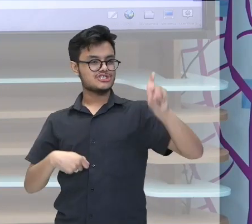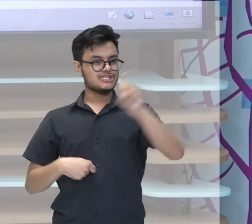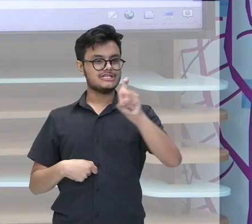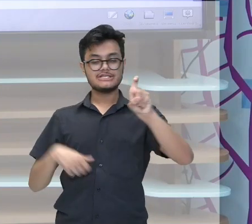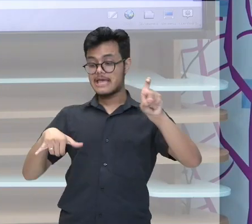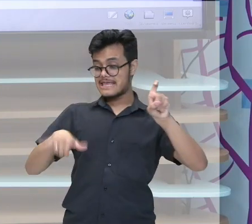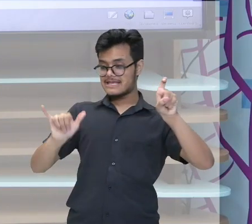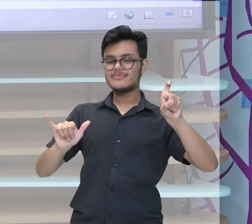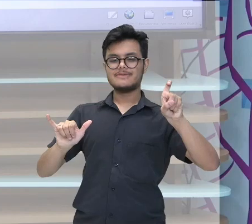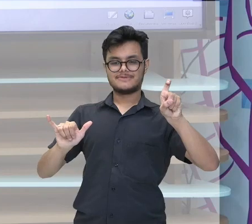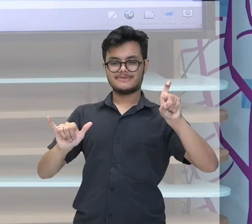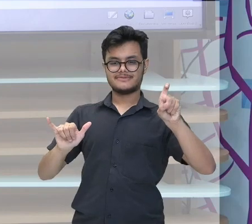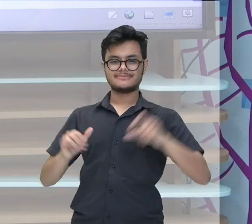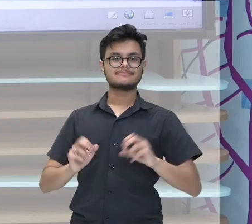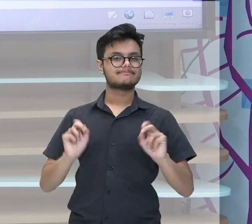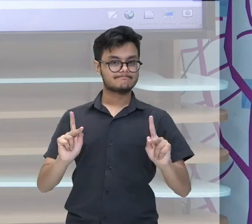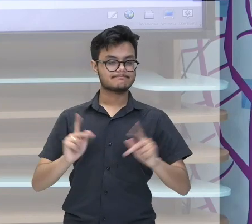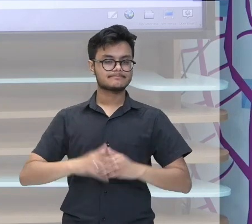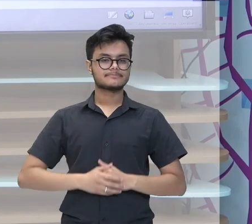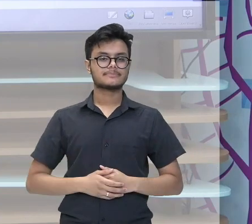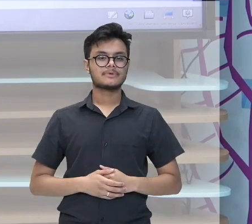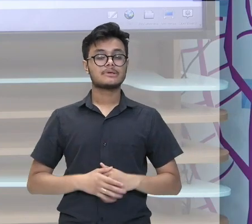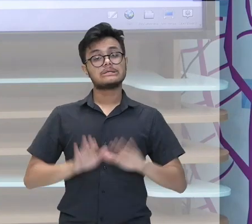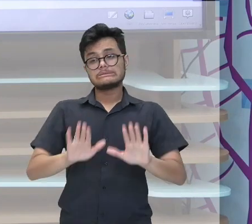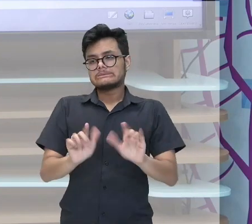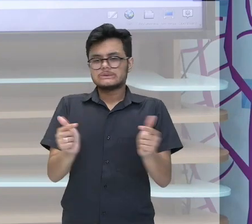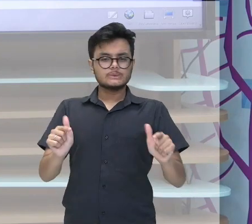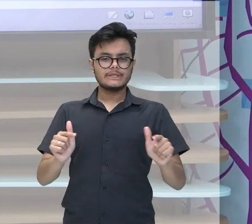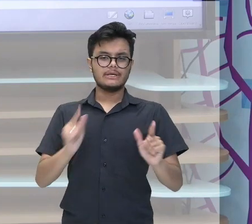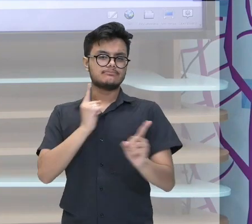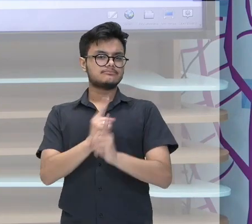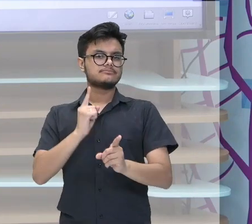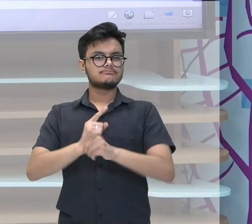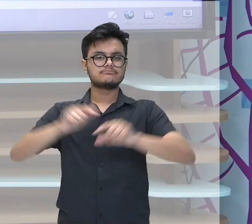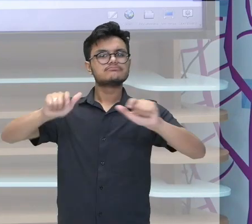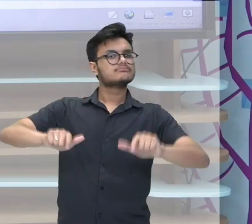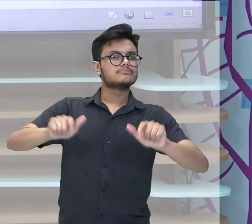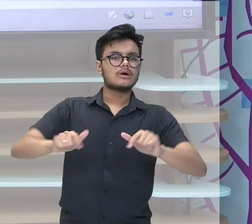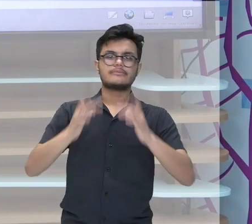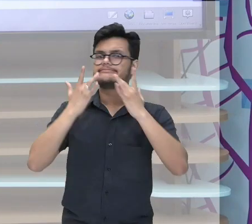e a coordenada y, tá bom? Porque senão eu não tenho como localizar,